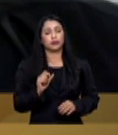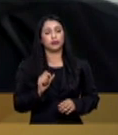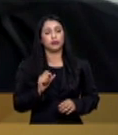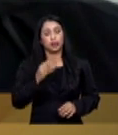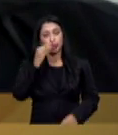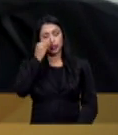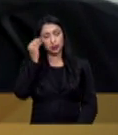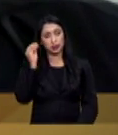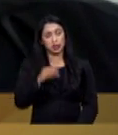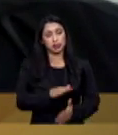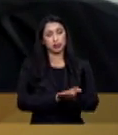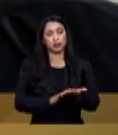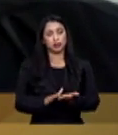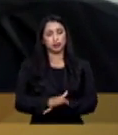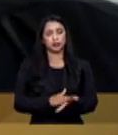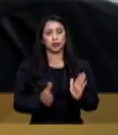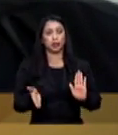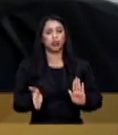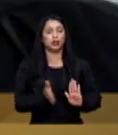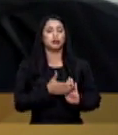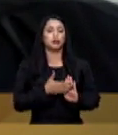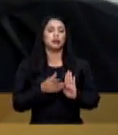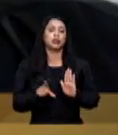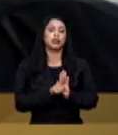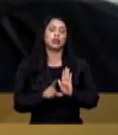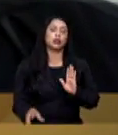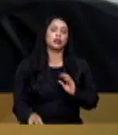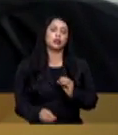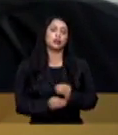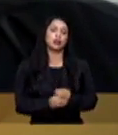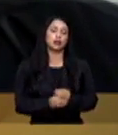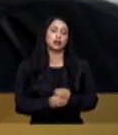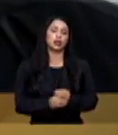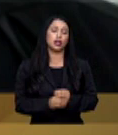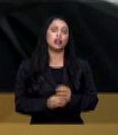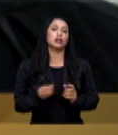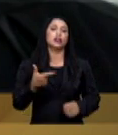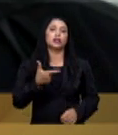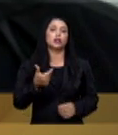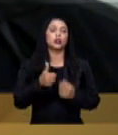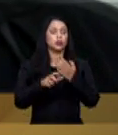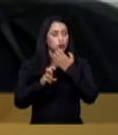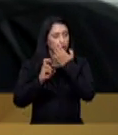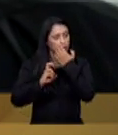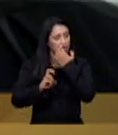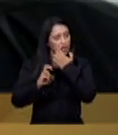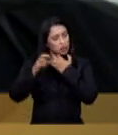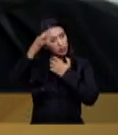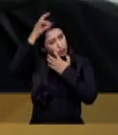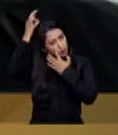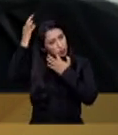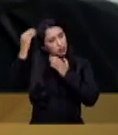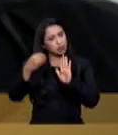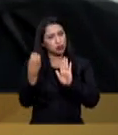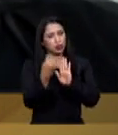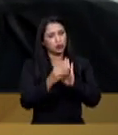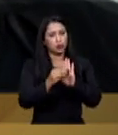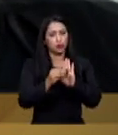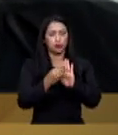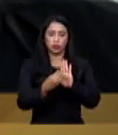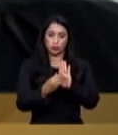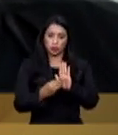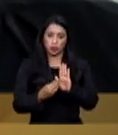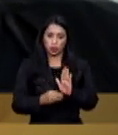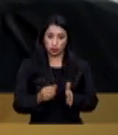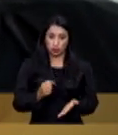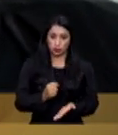desprezível. A propósito, acrescente-se que na Lei Complementar 809, de 23 de setembro de 2015, do Estado do Espírito Santo, encontram-se dispositivos a